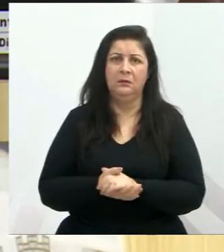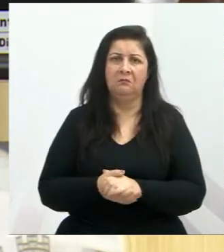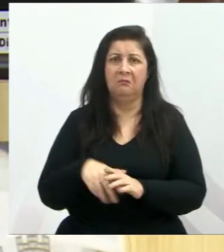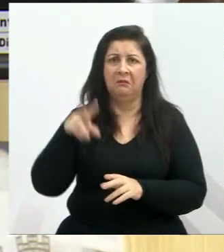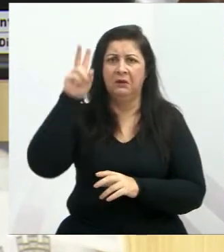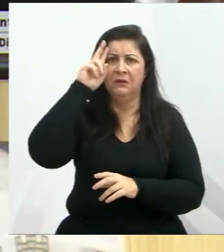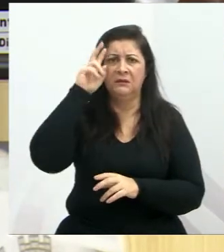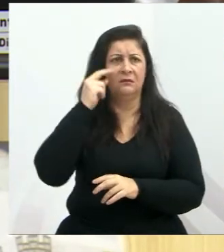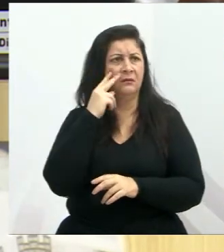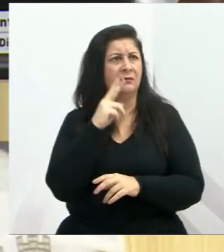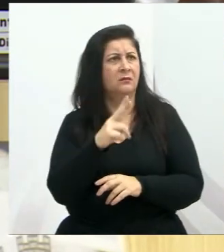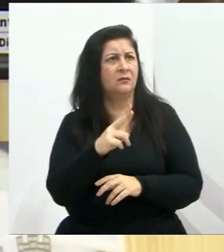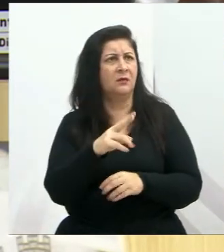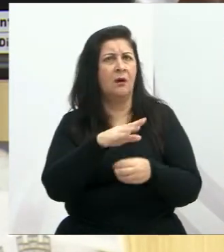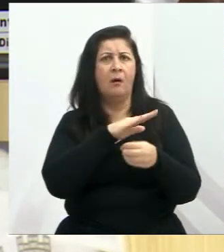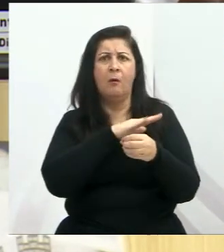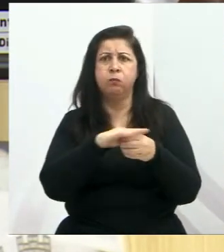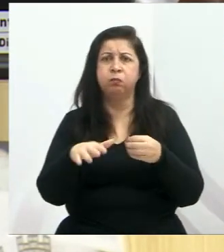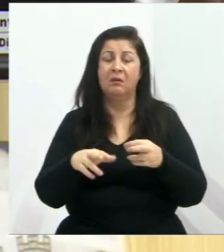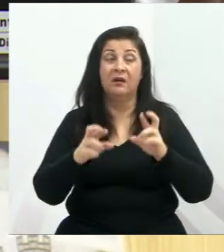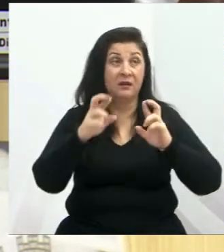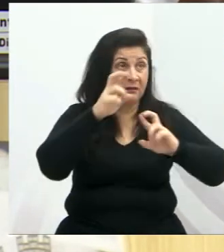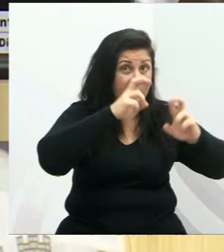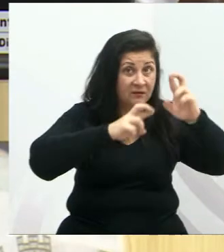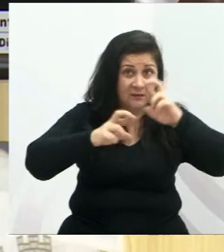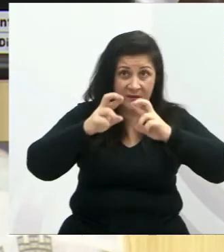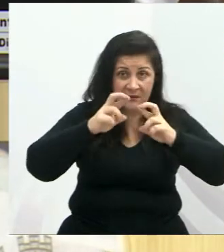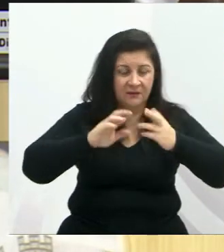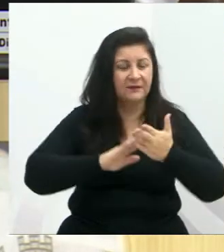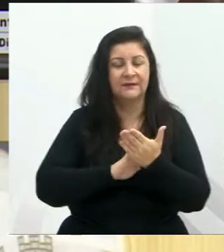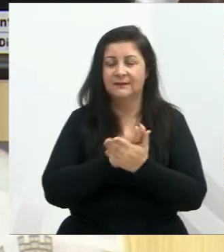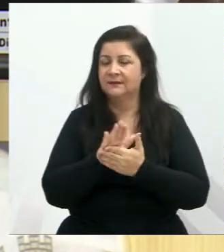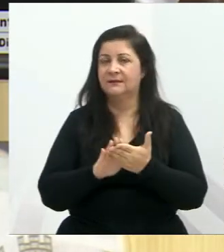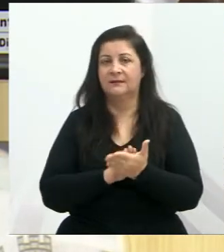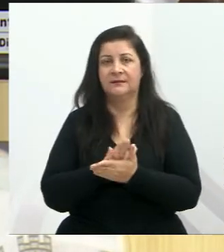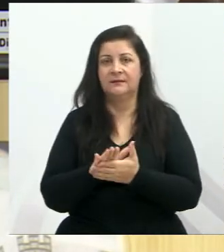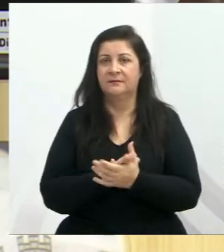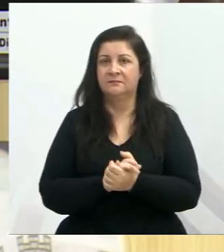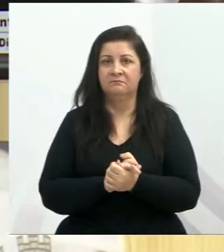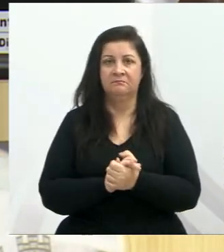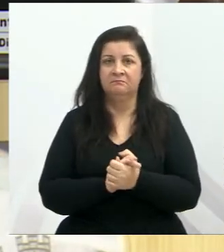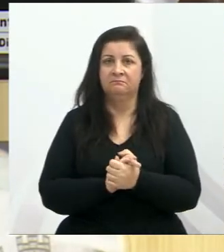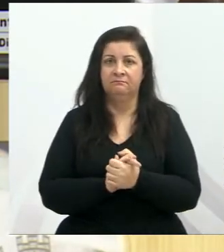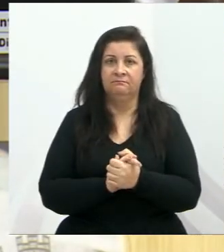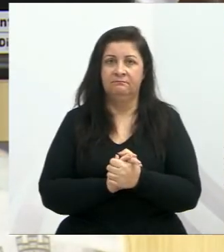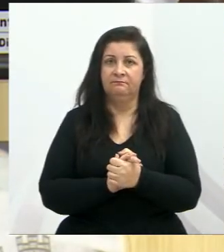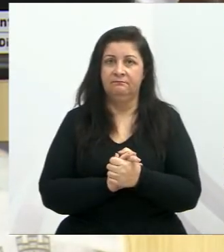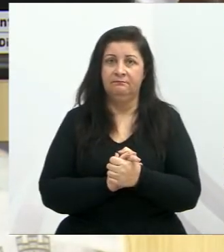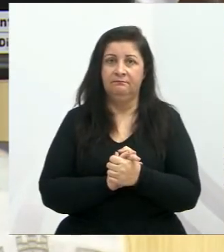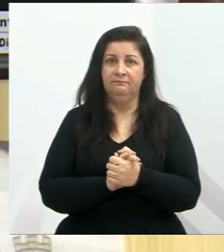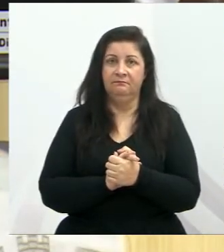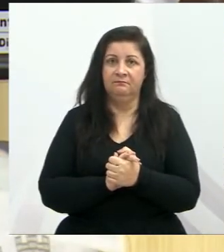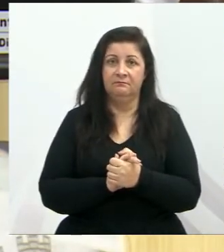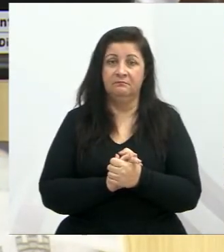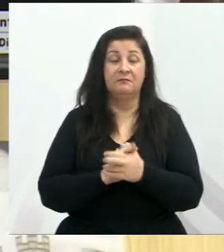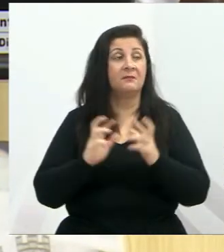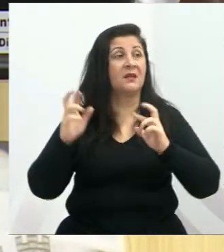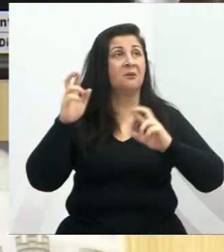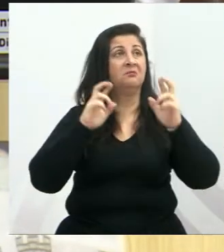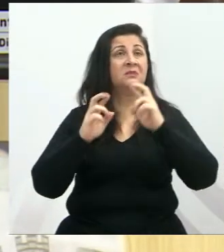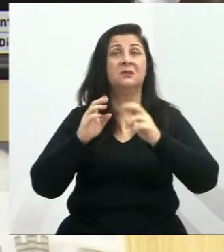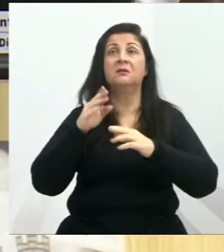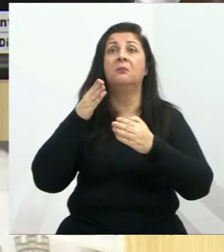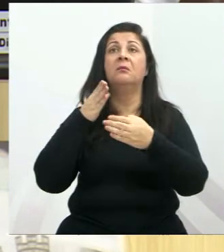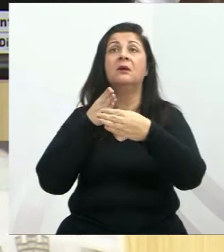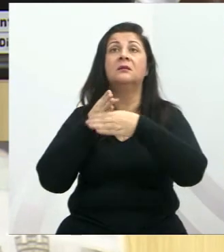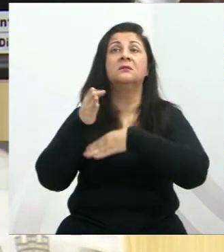segunda-feira, não tinha fiscalização na porta do banco. Passou, a fiscalização passa, parece